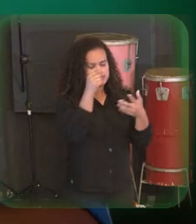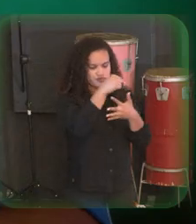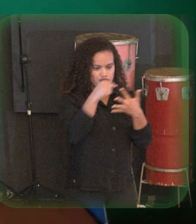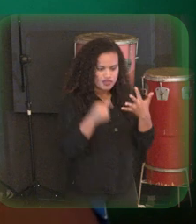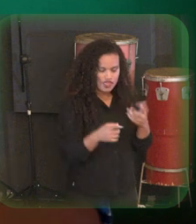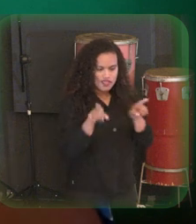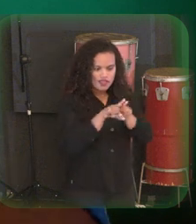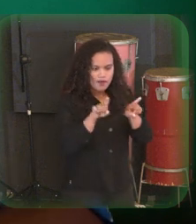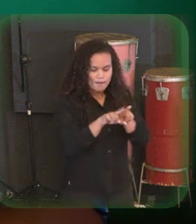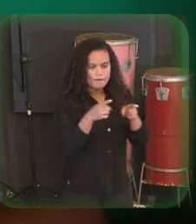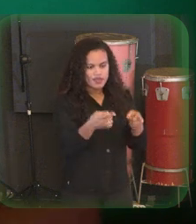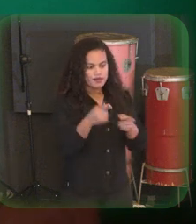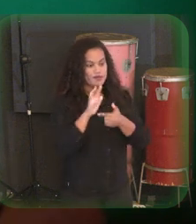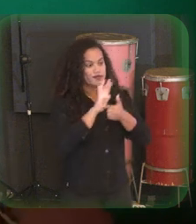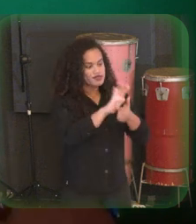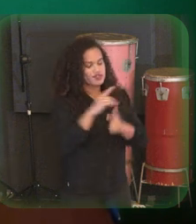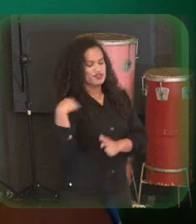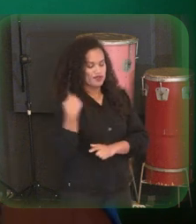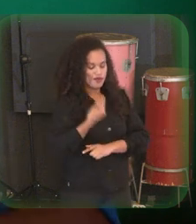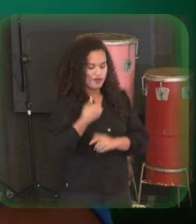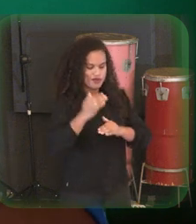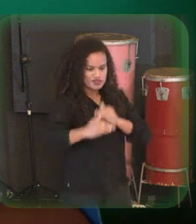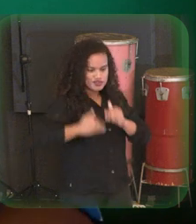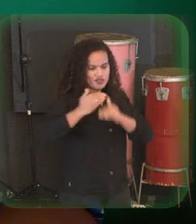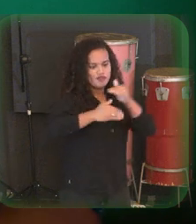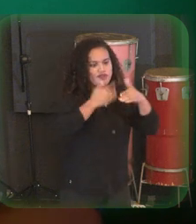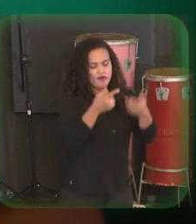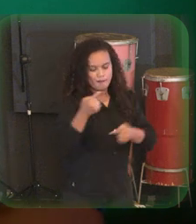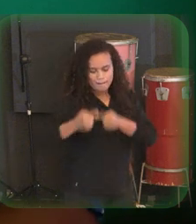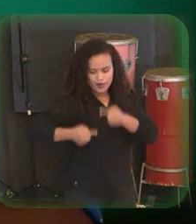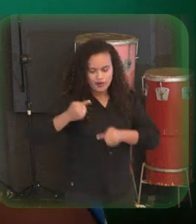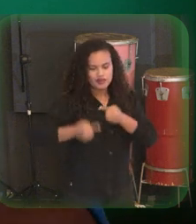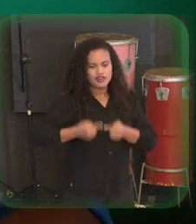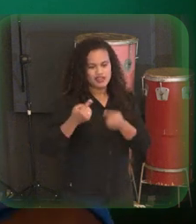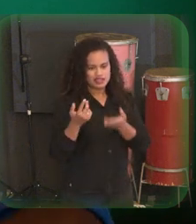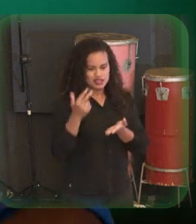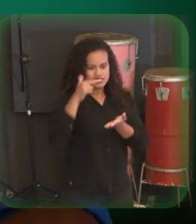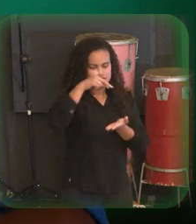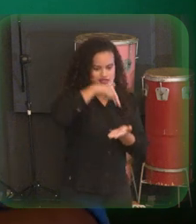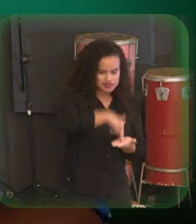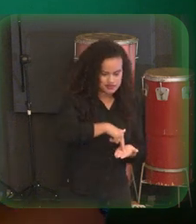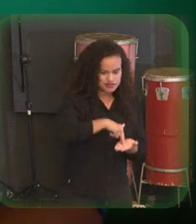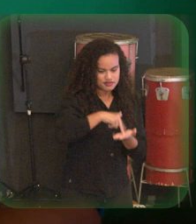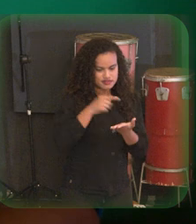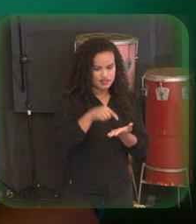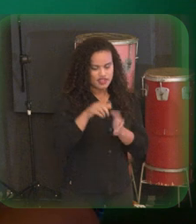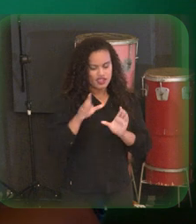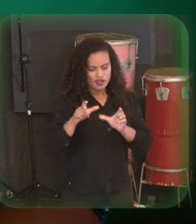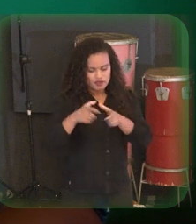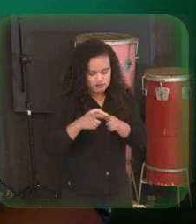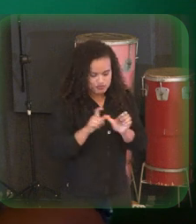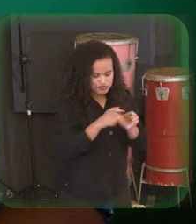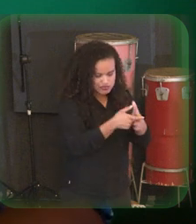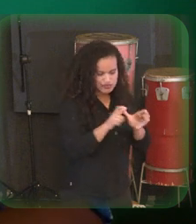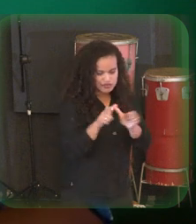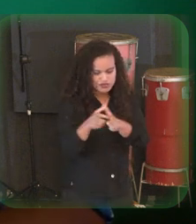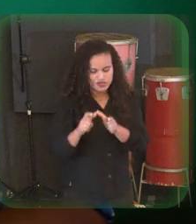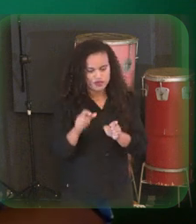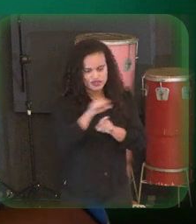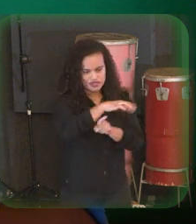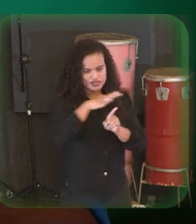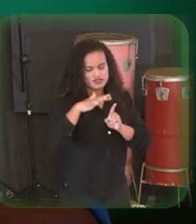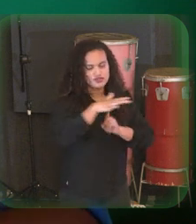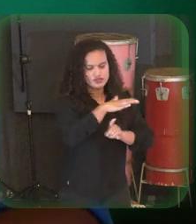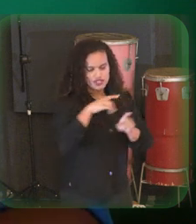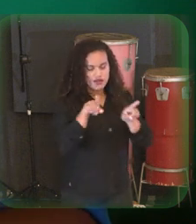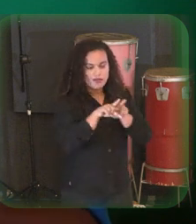para dizer que a gente avançou em políticas de acesso e de permanência para esses grupos que são as ditas minorias sociais, e